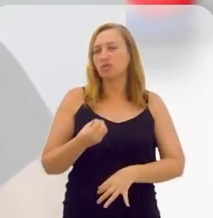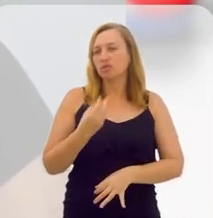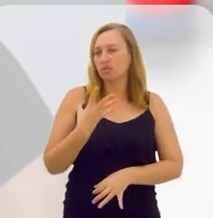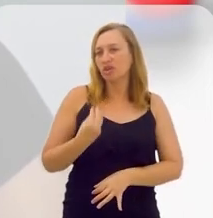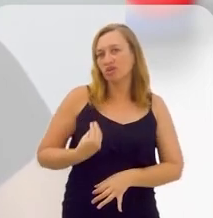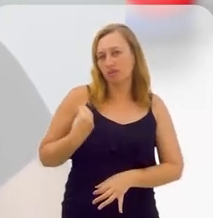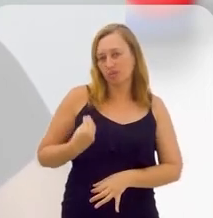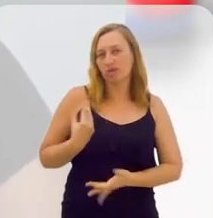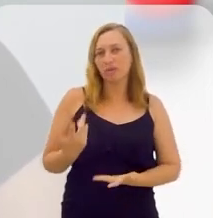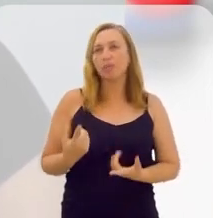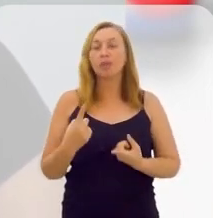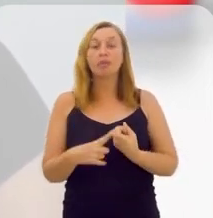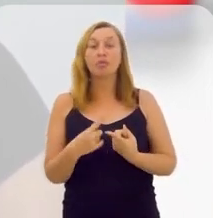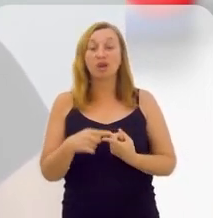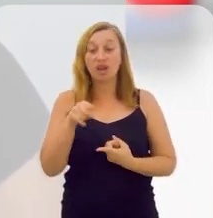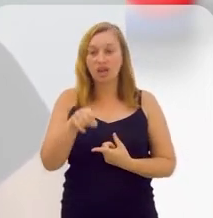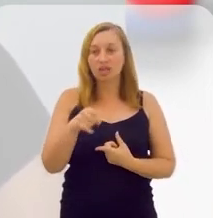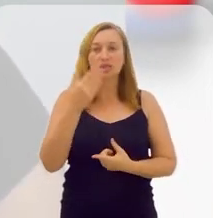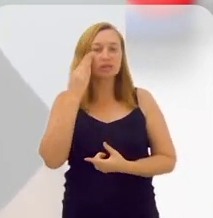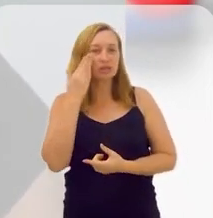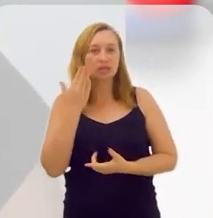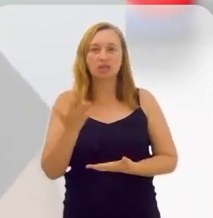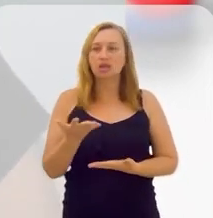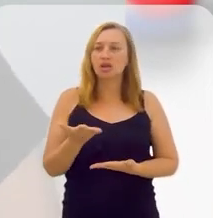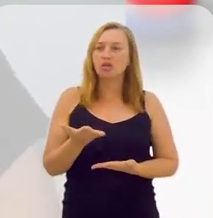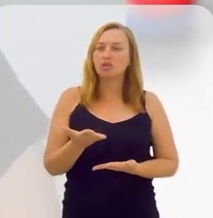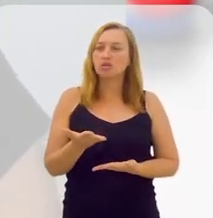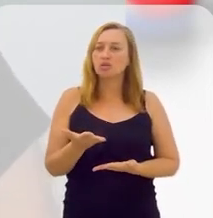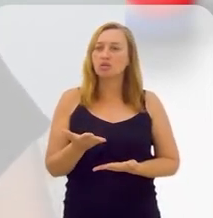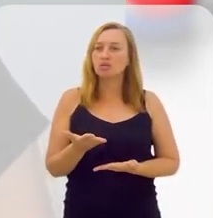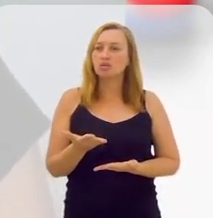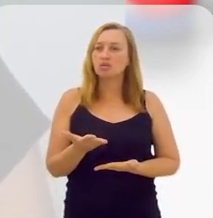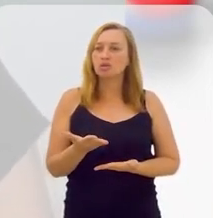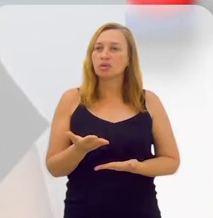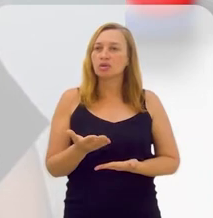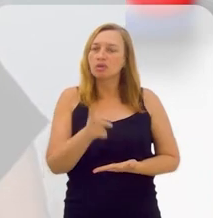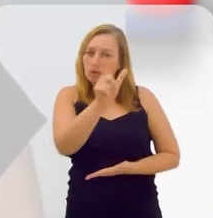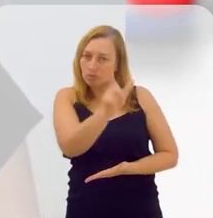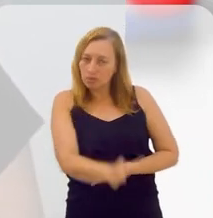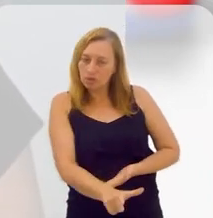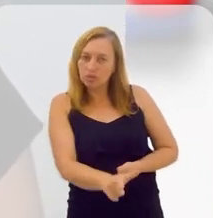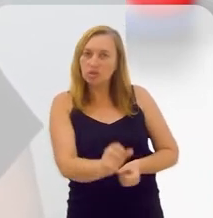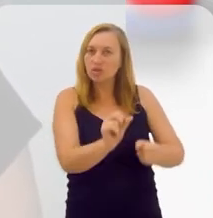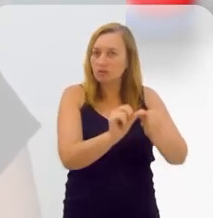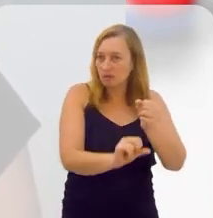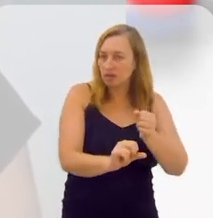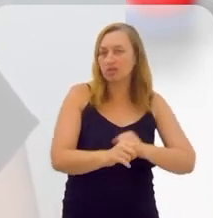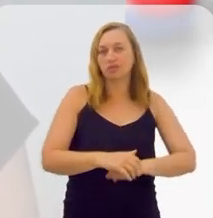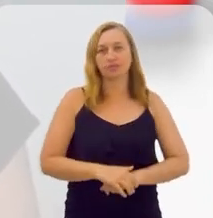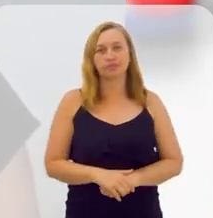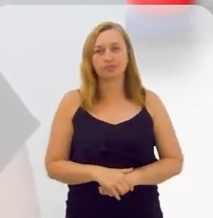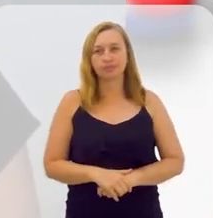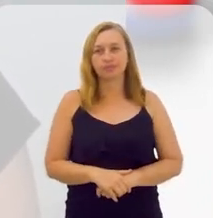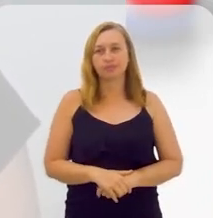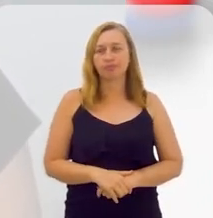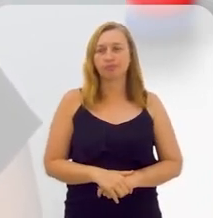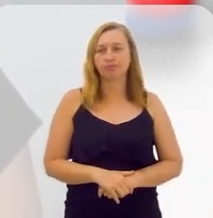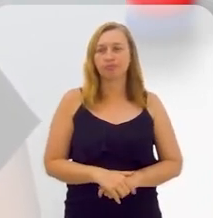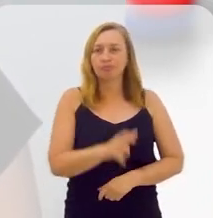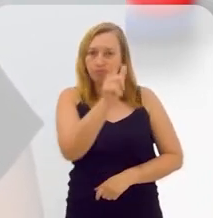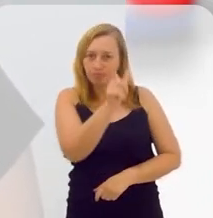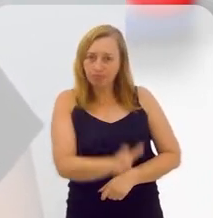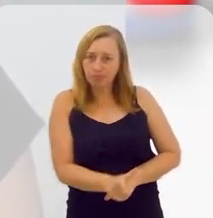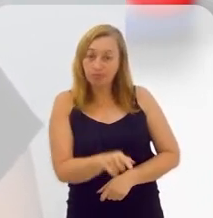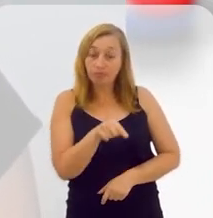viver, porque ali a gente se entende, assim, daquela pessoa que faz, né? A